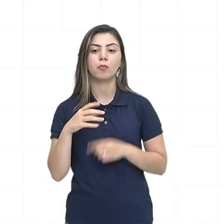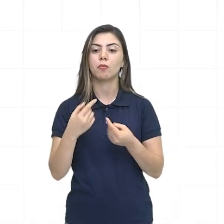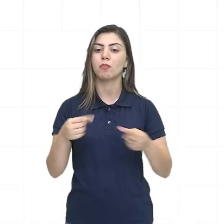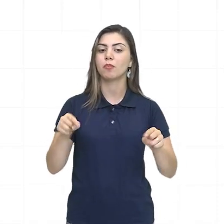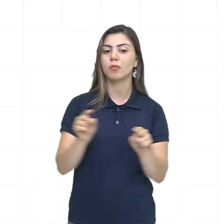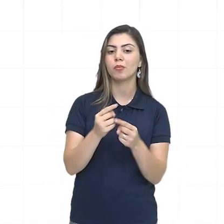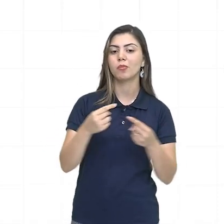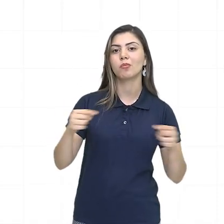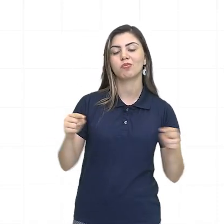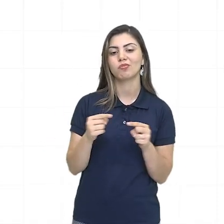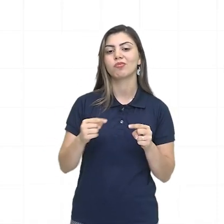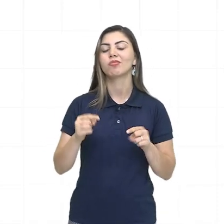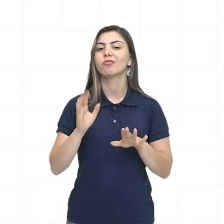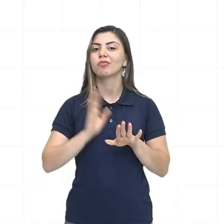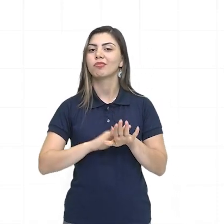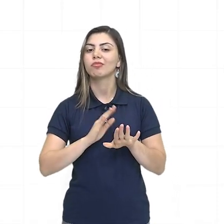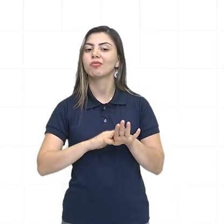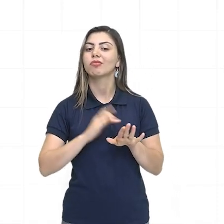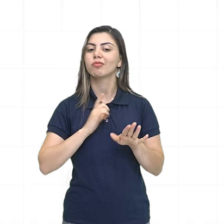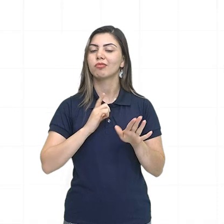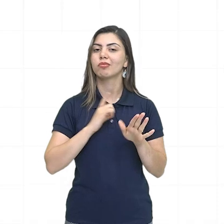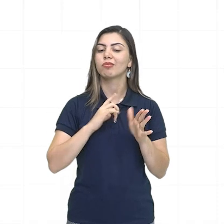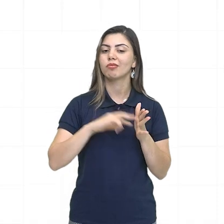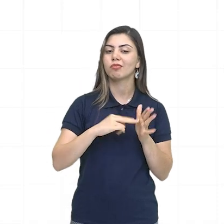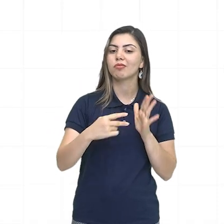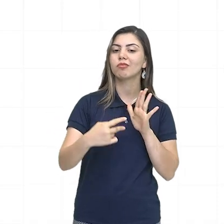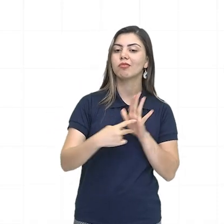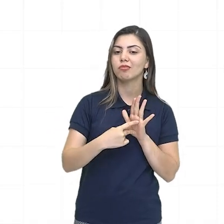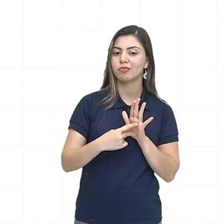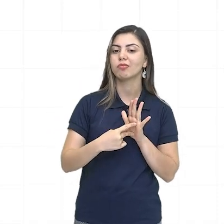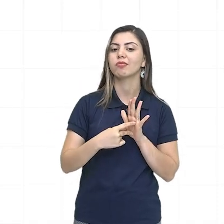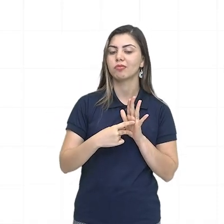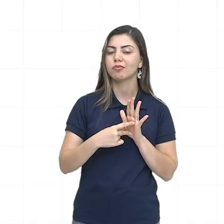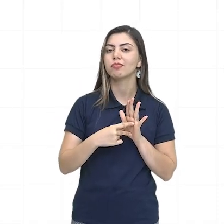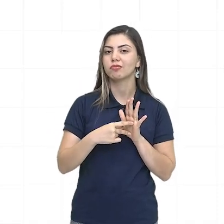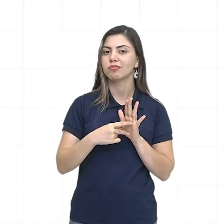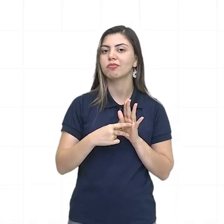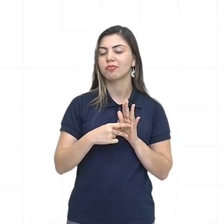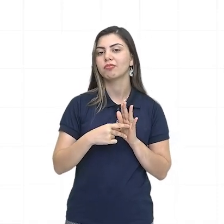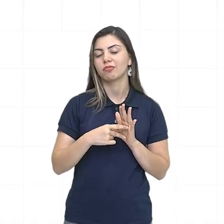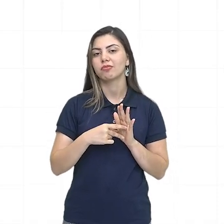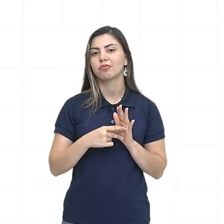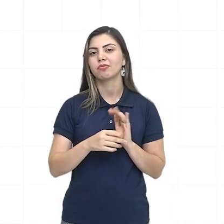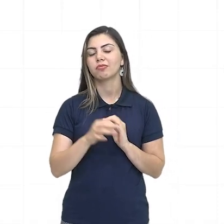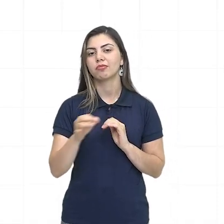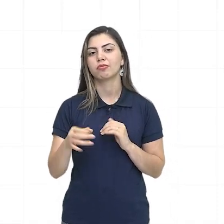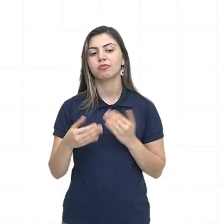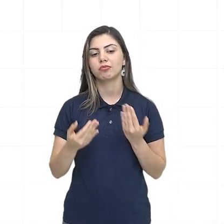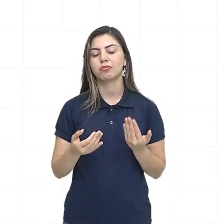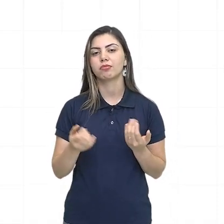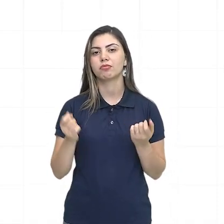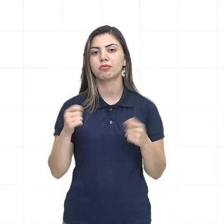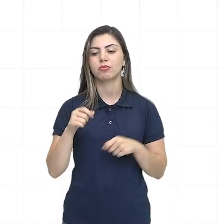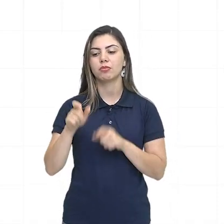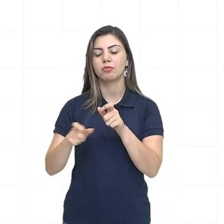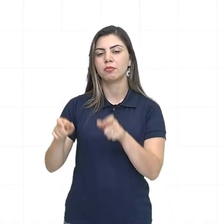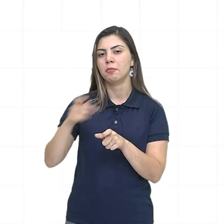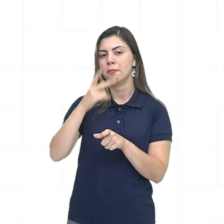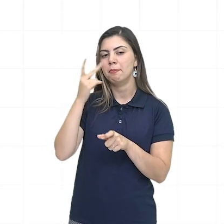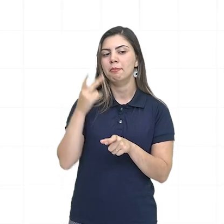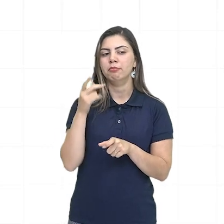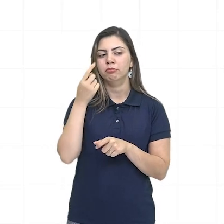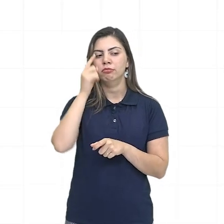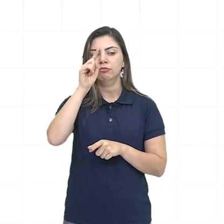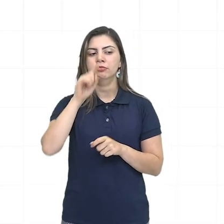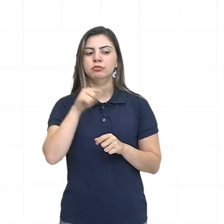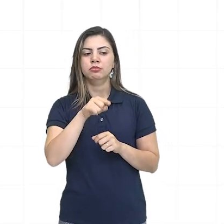uma música, cujo valor ou significado é atribuído pelas pessoas